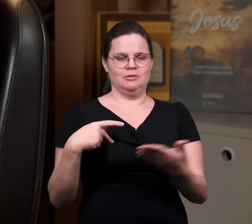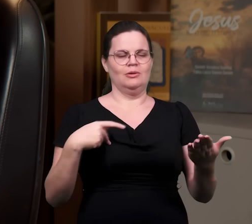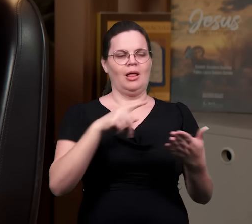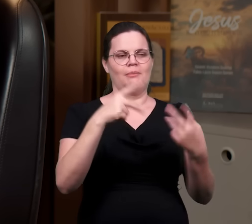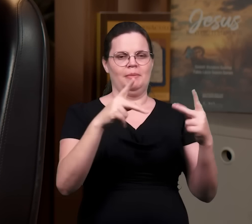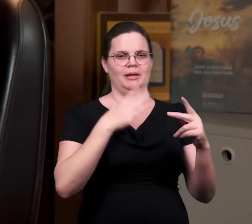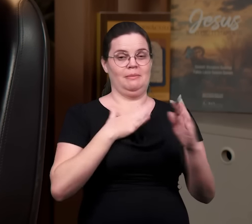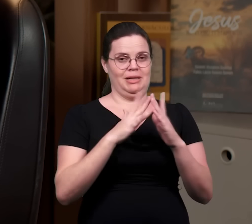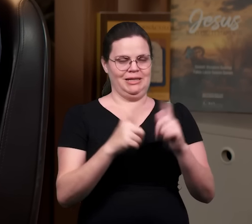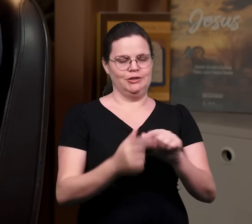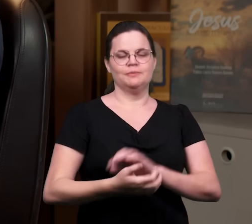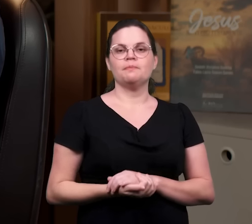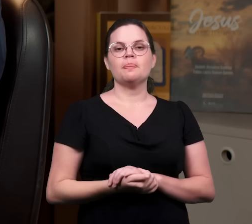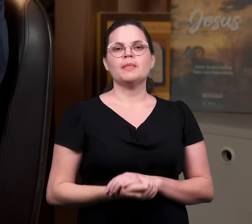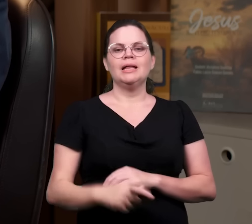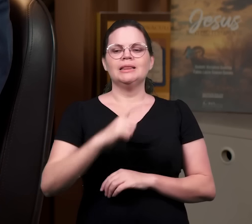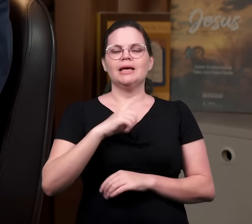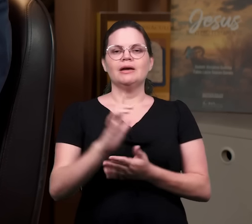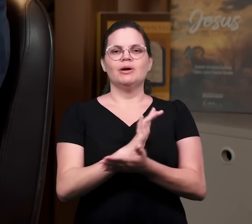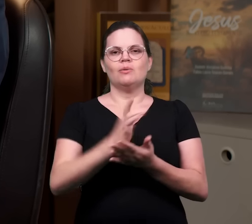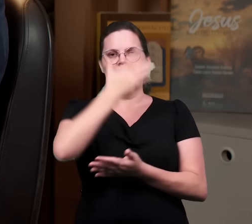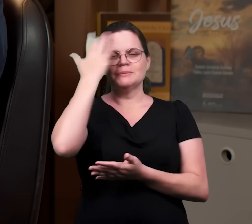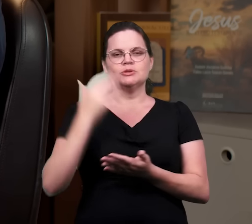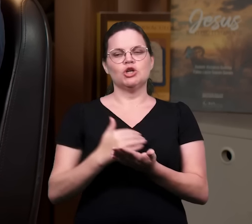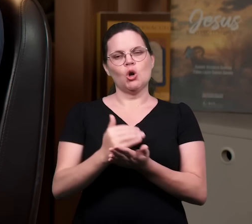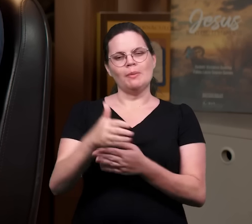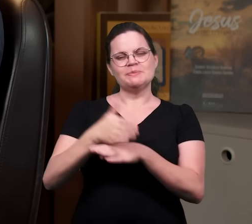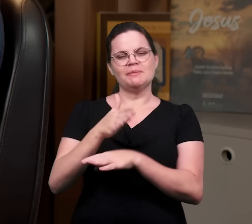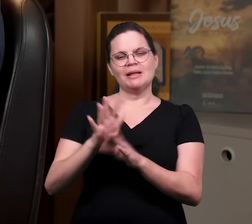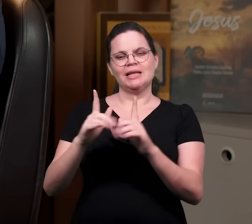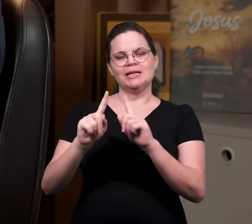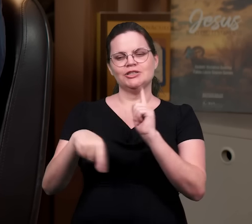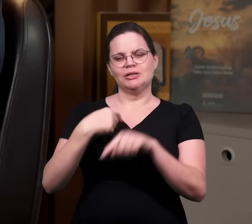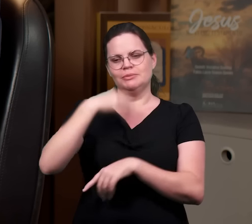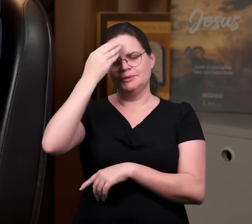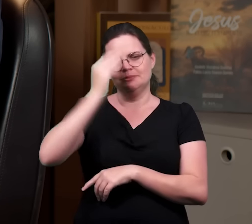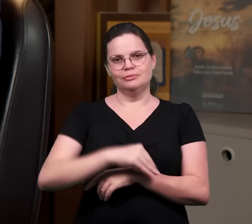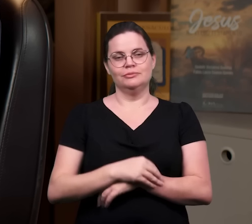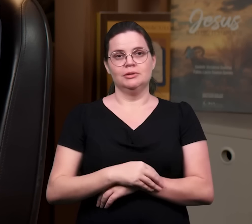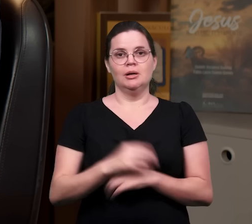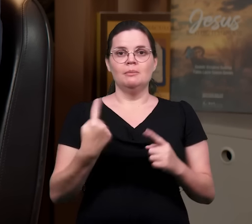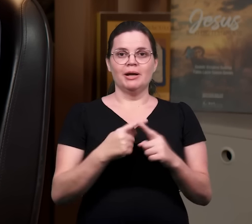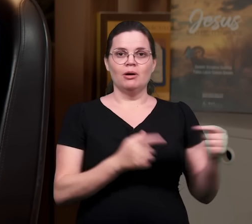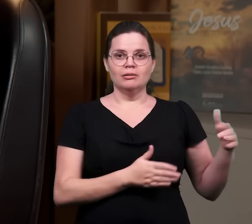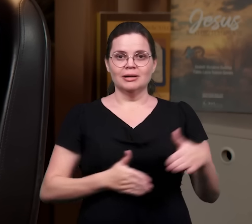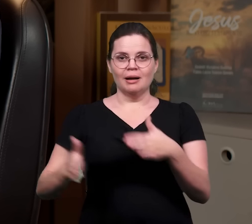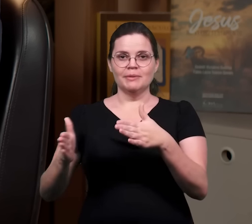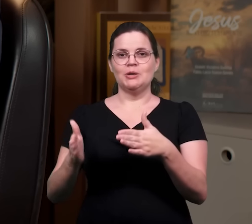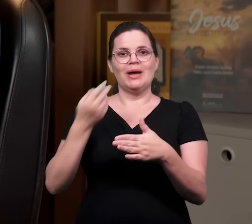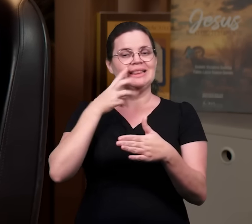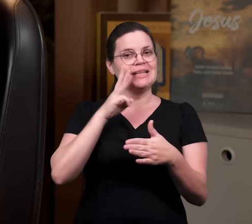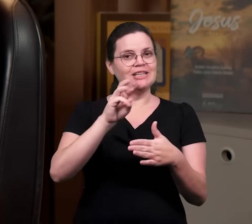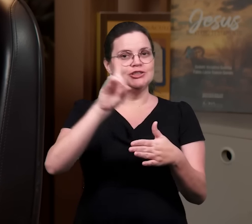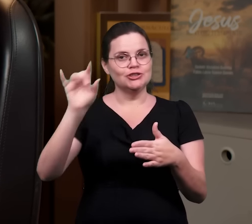dia, né? A caminhada de Israel é o seguinte, eles têm que sair caminho de 3 dias. Tem pessoas que param no primeiro dia. Ela crê em